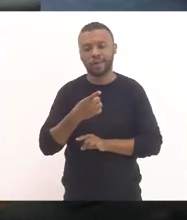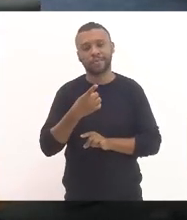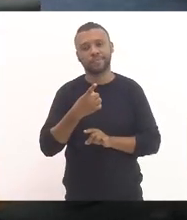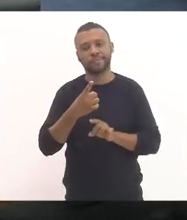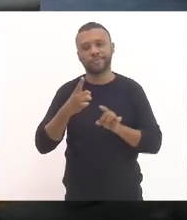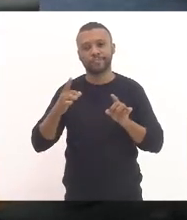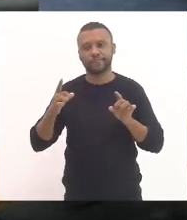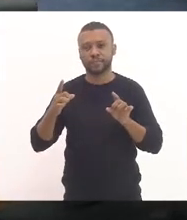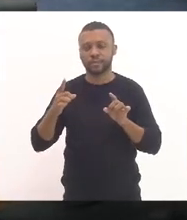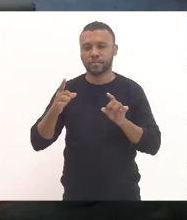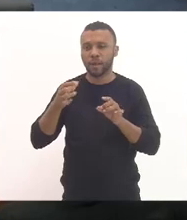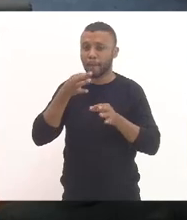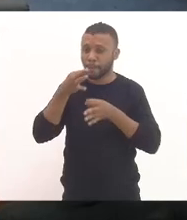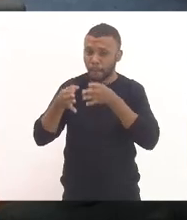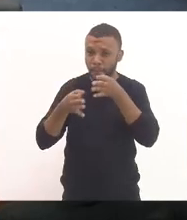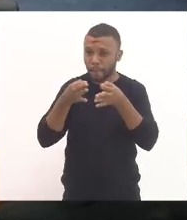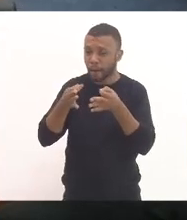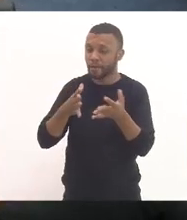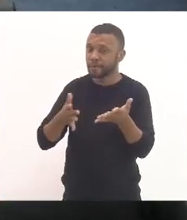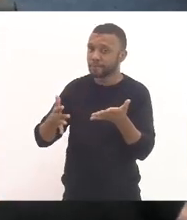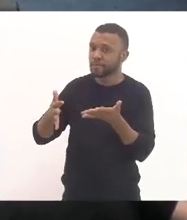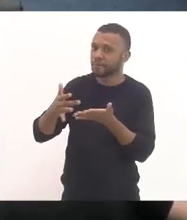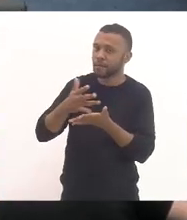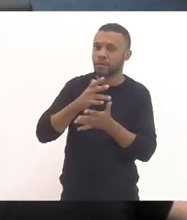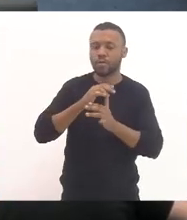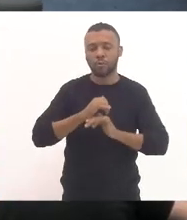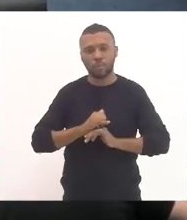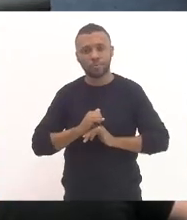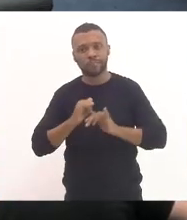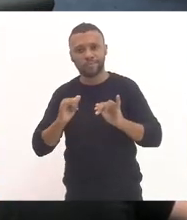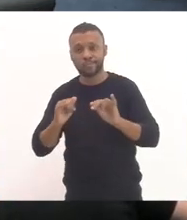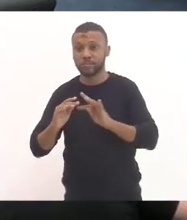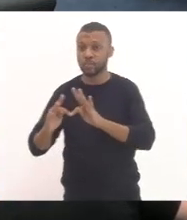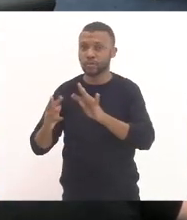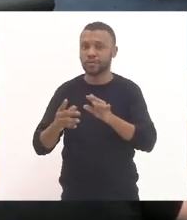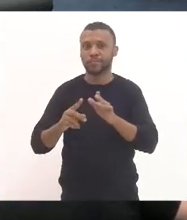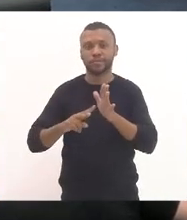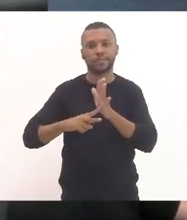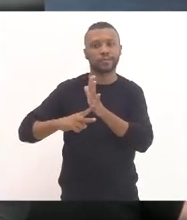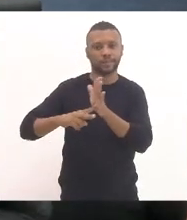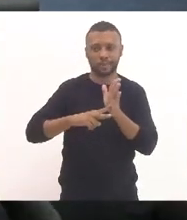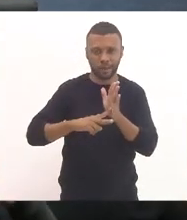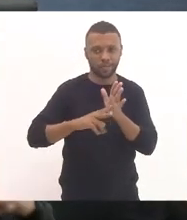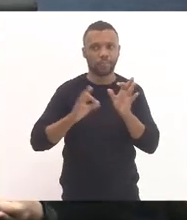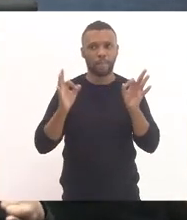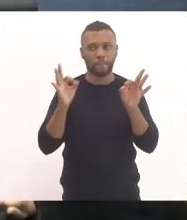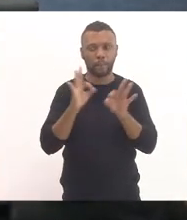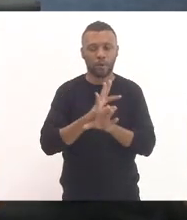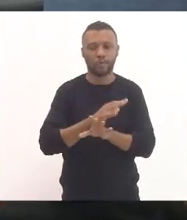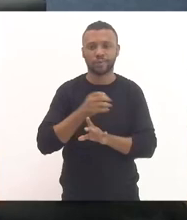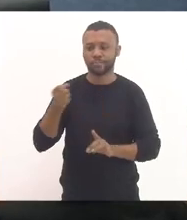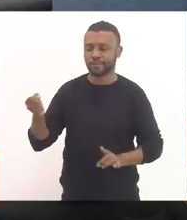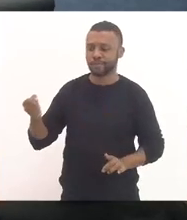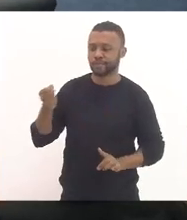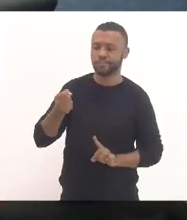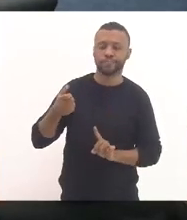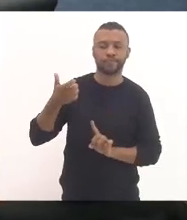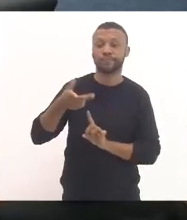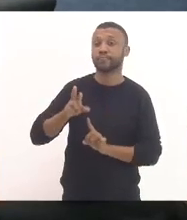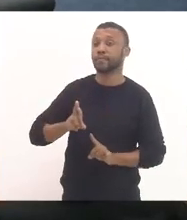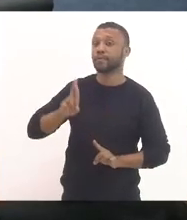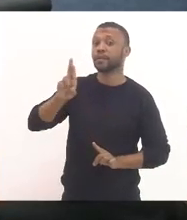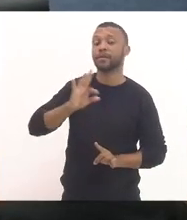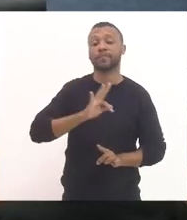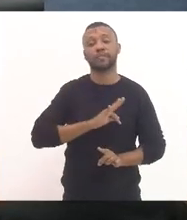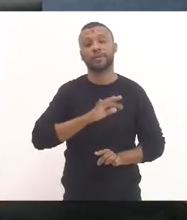todas as impressões de todas as representações de todos os sindicatos passar a palavra para polícia civil